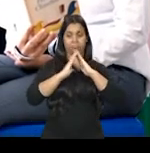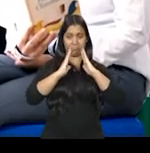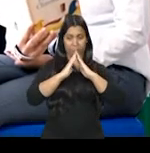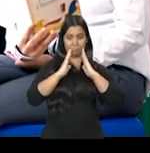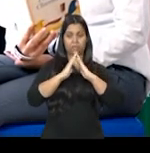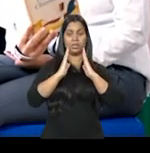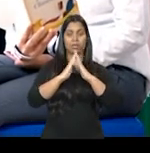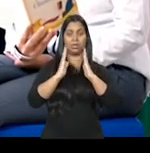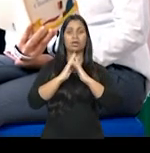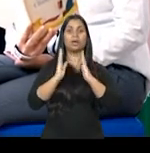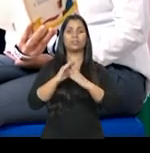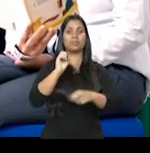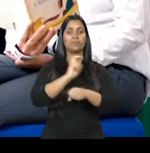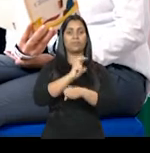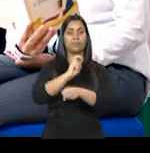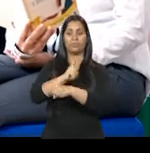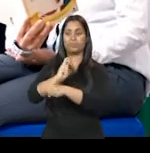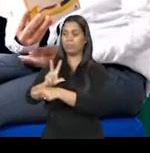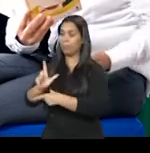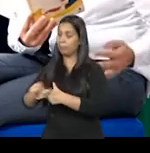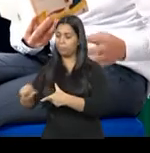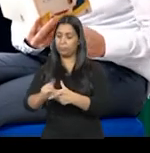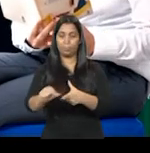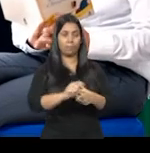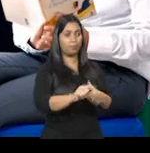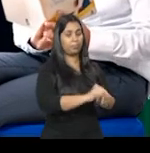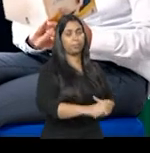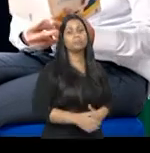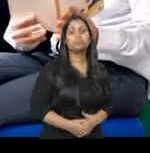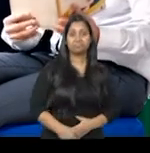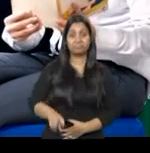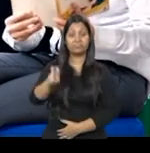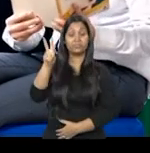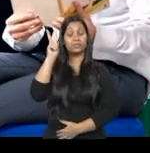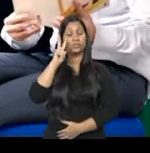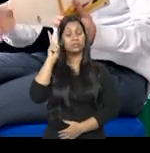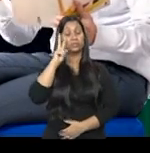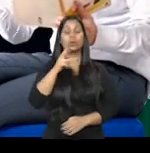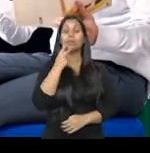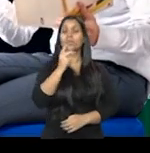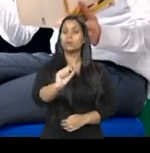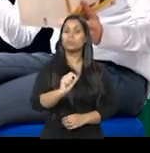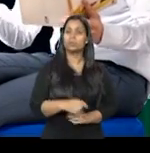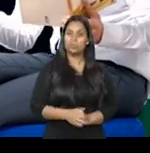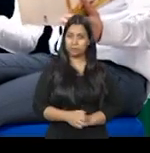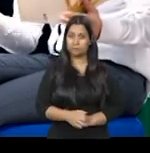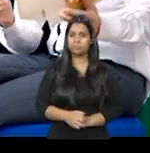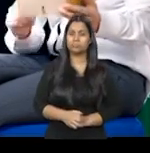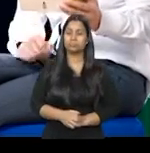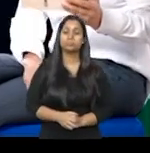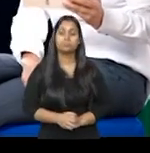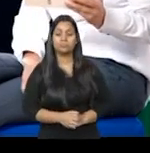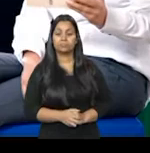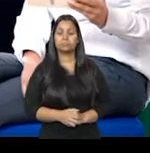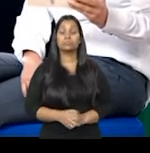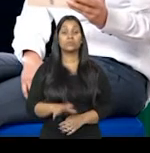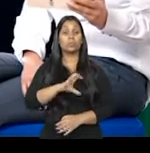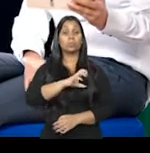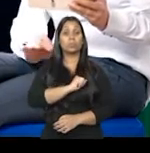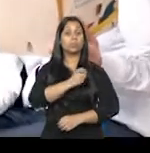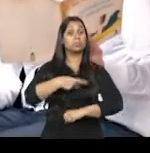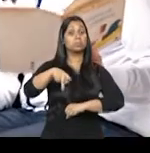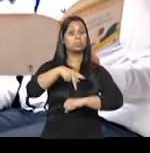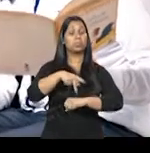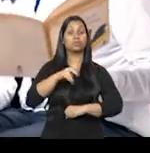foi dedetizada. A quinta história chama-se Leibniz e a transcendência no amor na